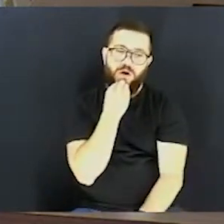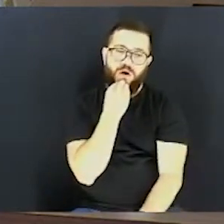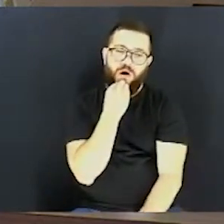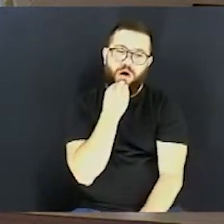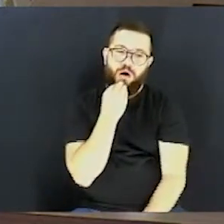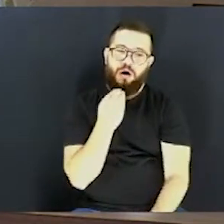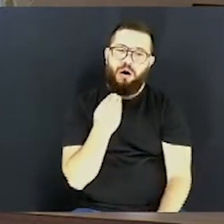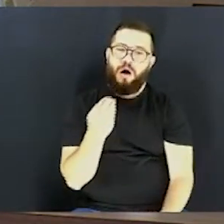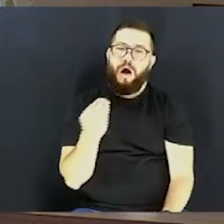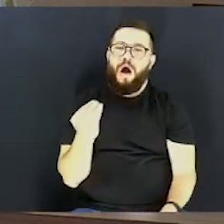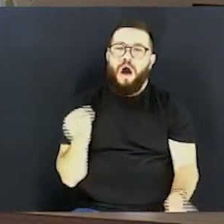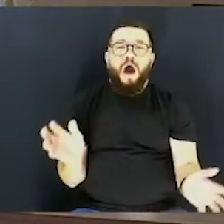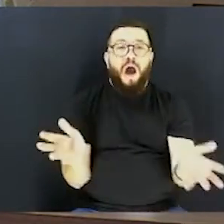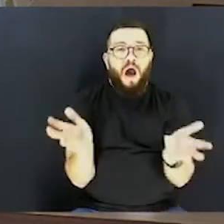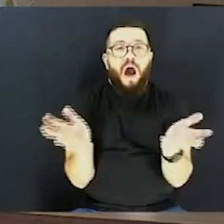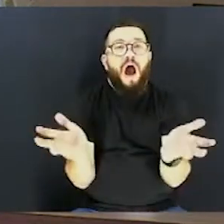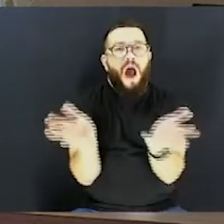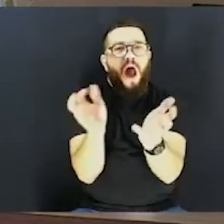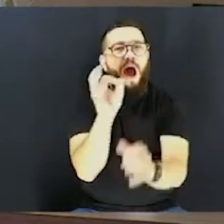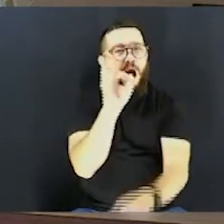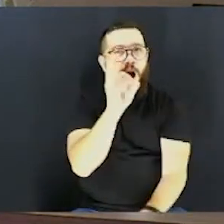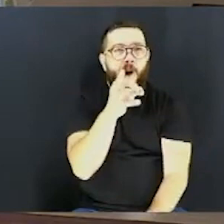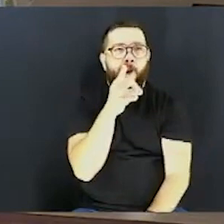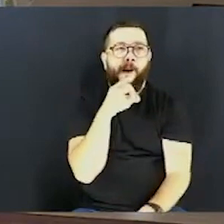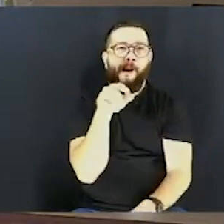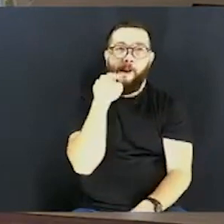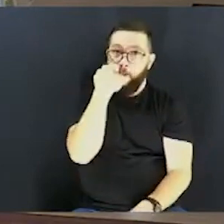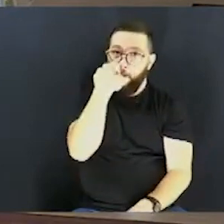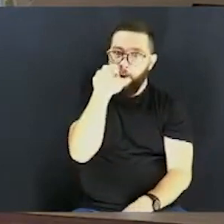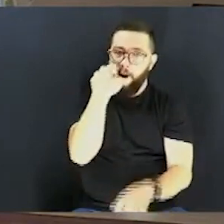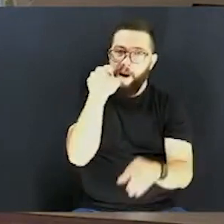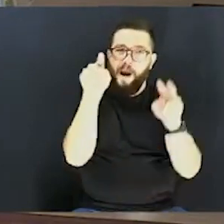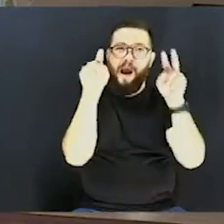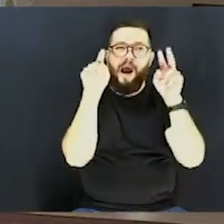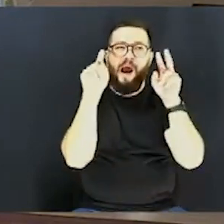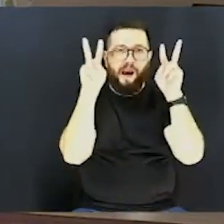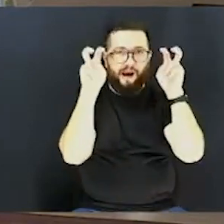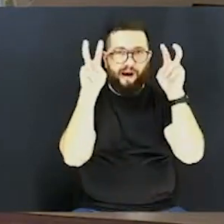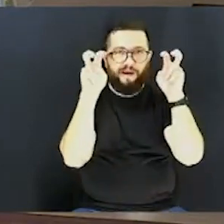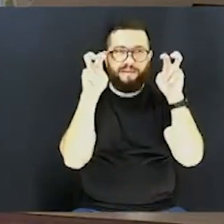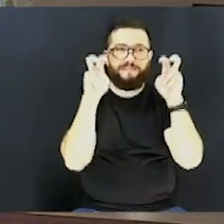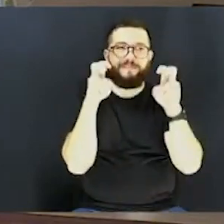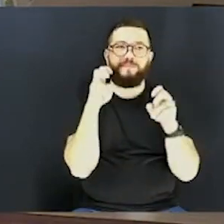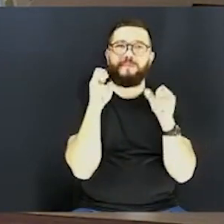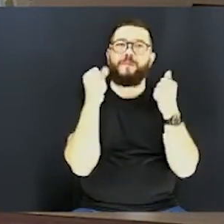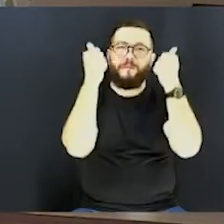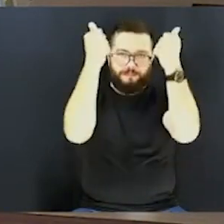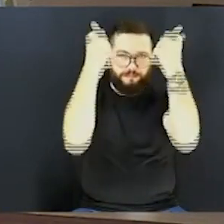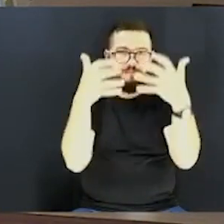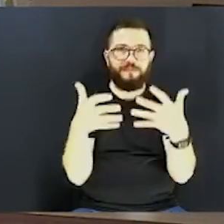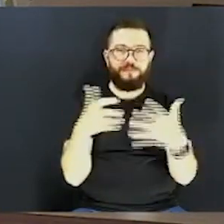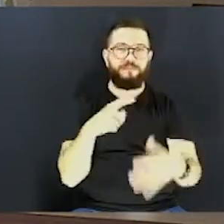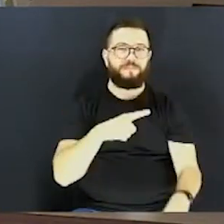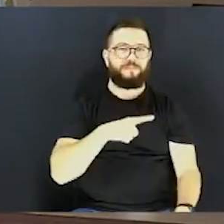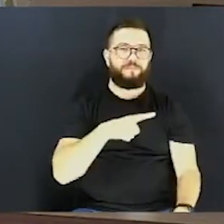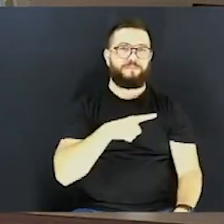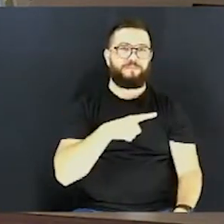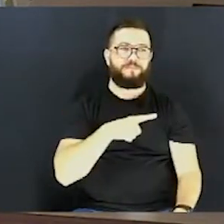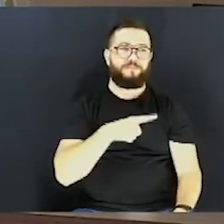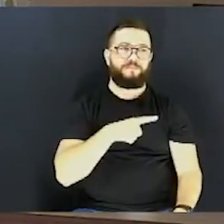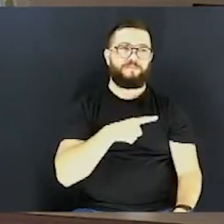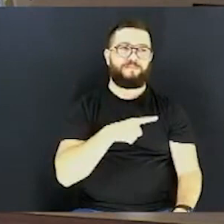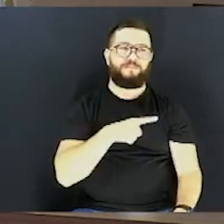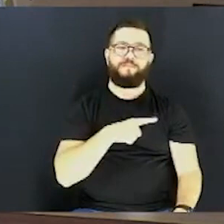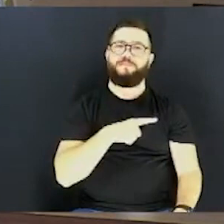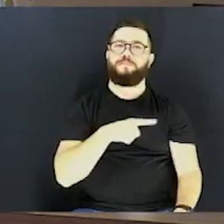socioassistenciais. E aqui, nesse ponto, eu gostaria de fazer um destaque com relação à meta que visa trazer salas de